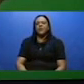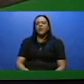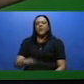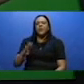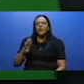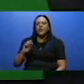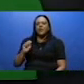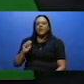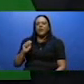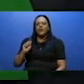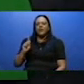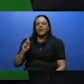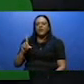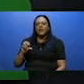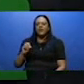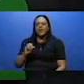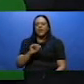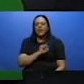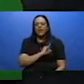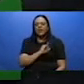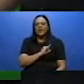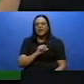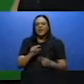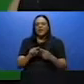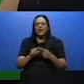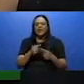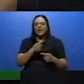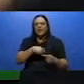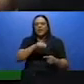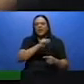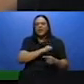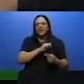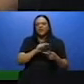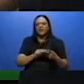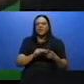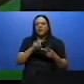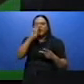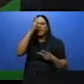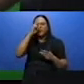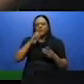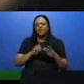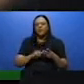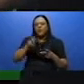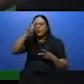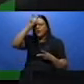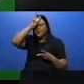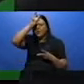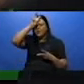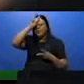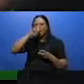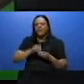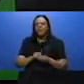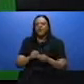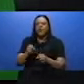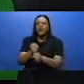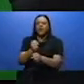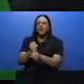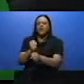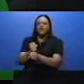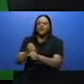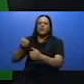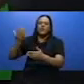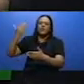apostila. Cádiz, na Espanha, Cusco, no Peru e Cairo, no Egito. Olha lá, tudo construções de